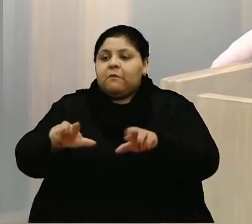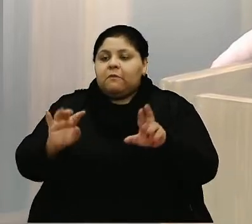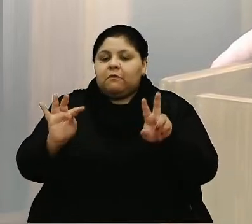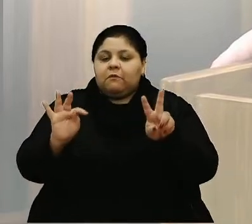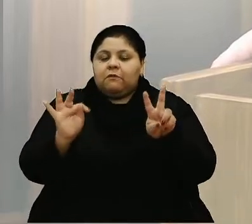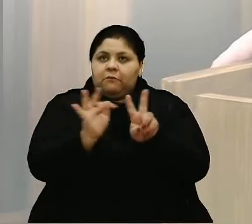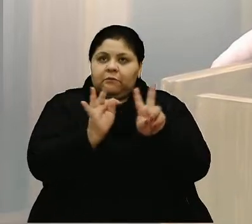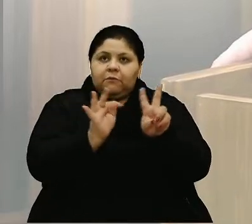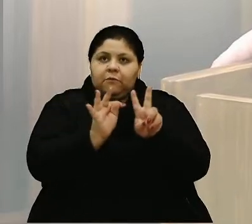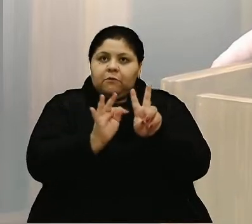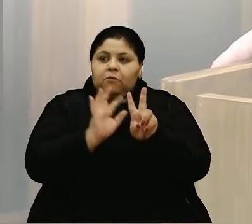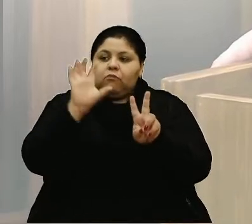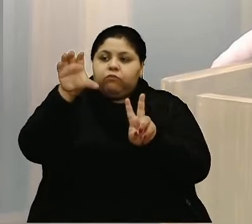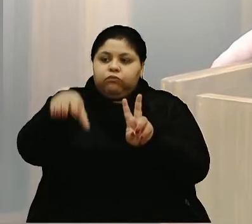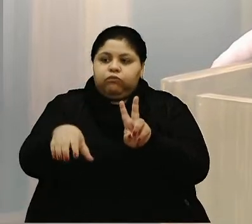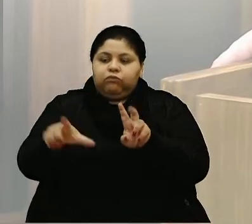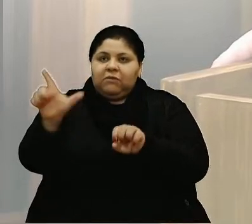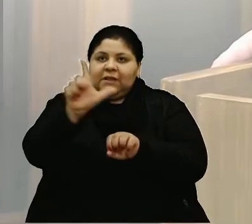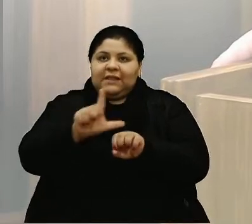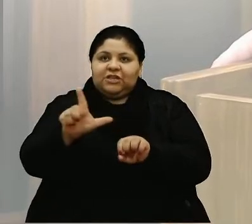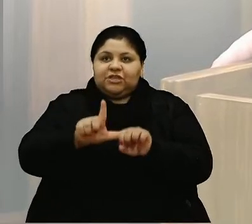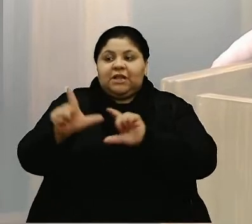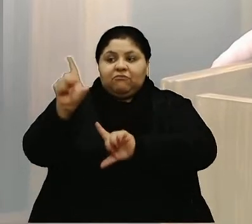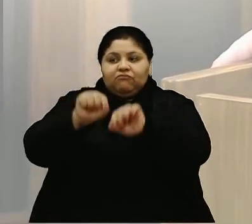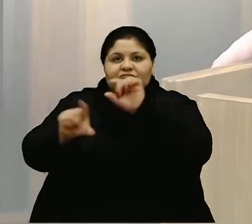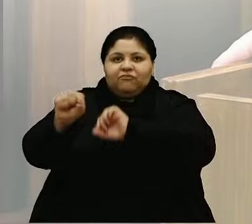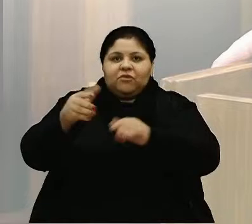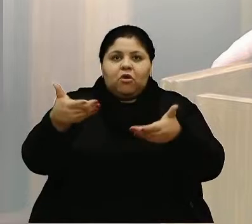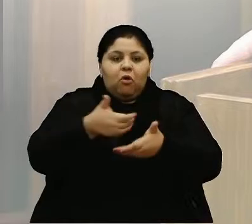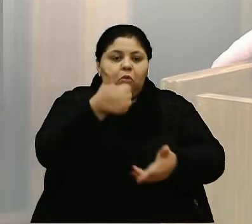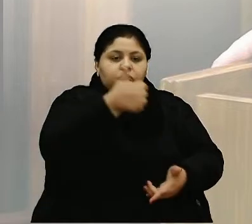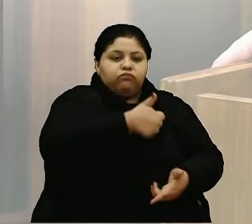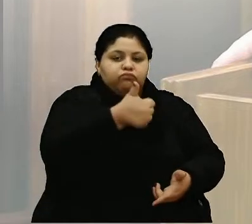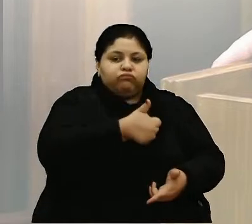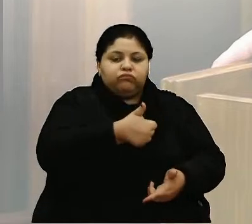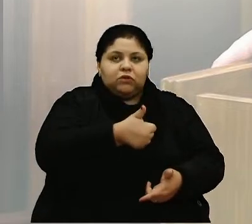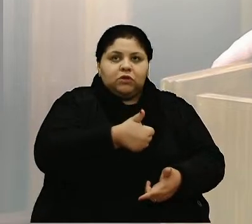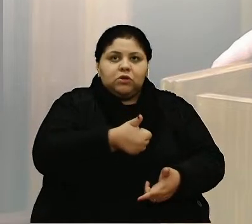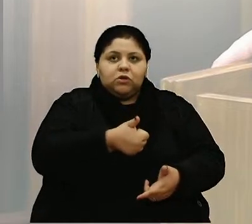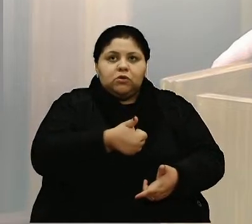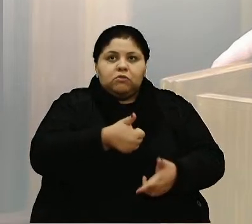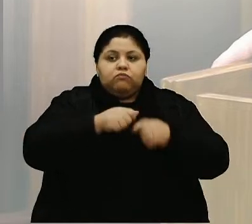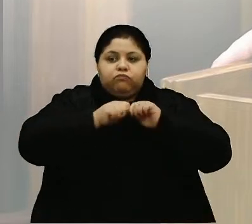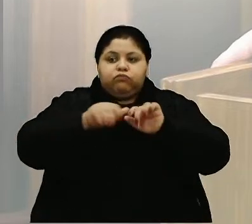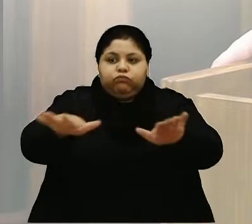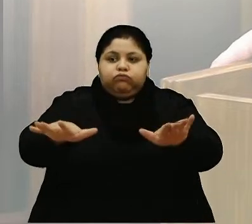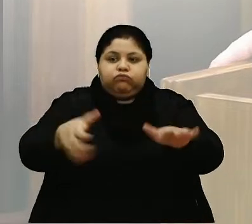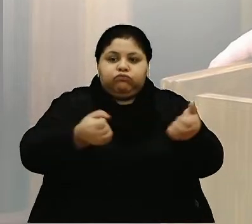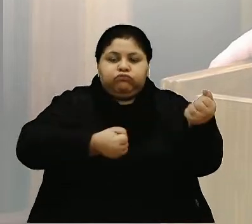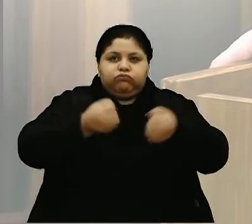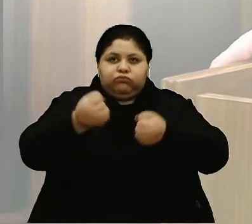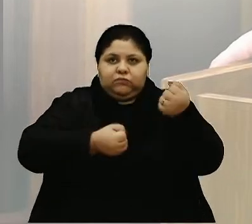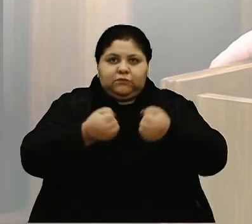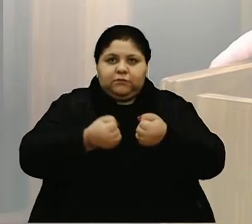de Lajeado e Estrela, vindo a se tornar o primeiro distribuidor Toyota de veículos importados